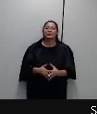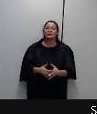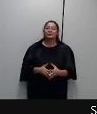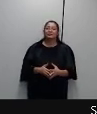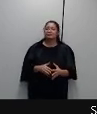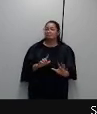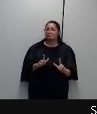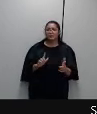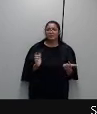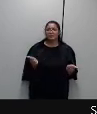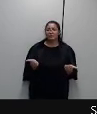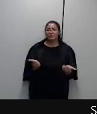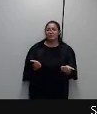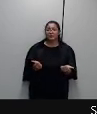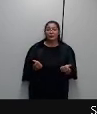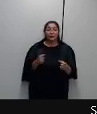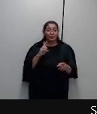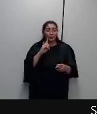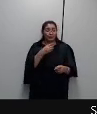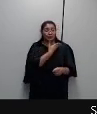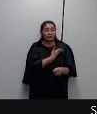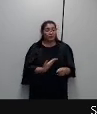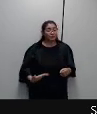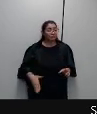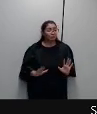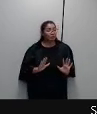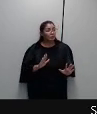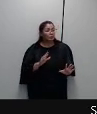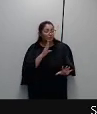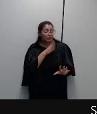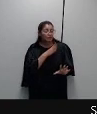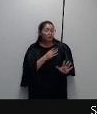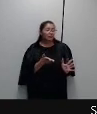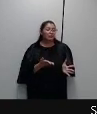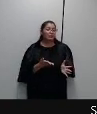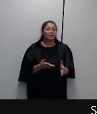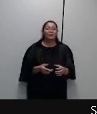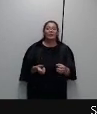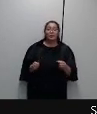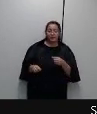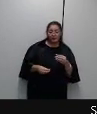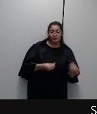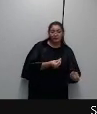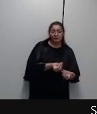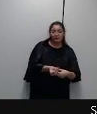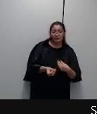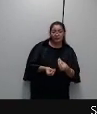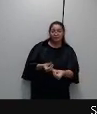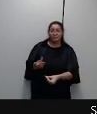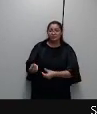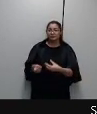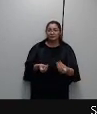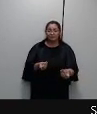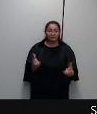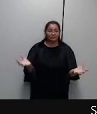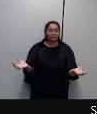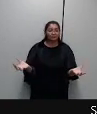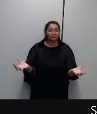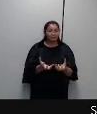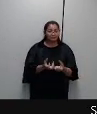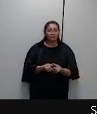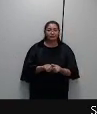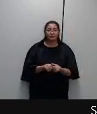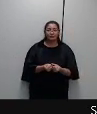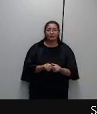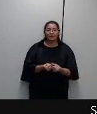Originalmente o interesse público inclui alterações possível mudar deve ser distribuída é possível ver acumulações então